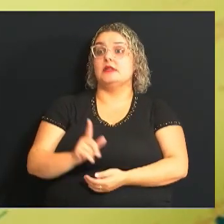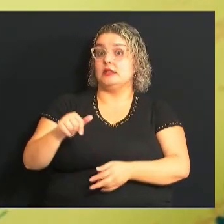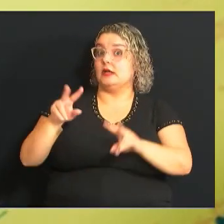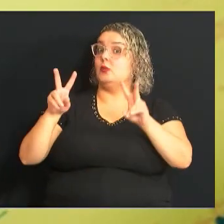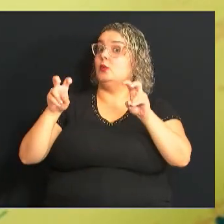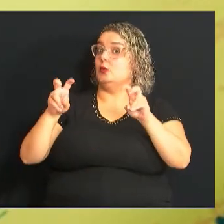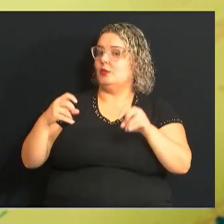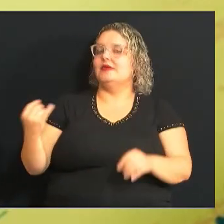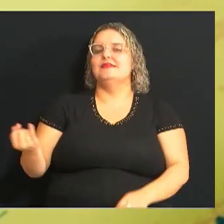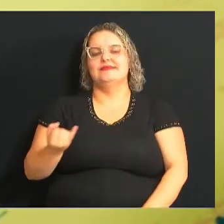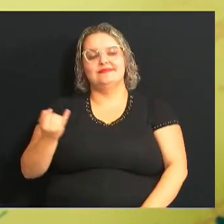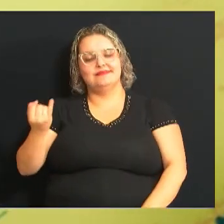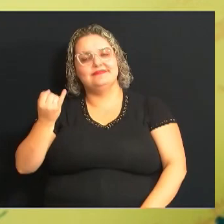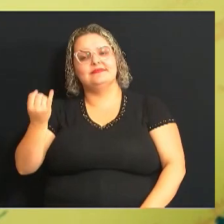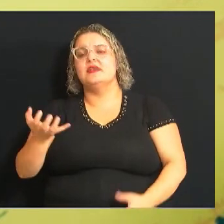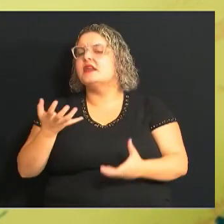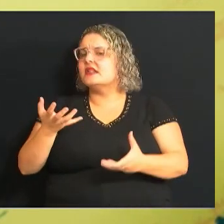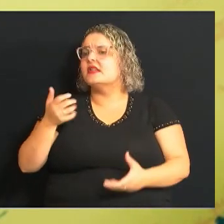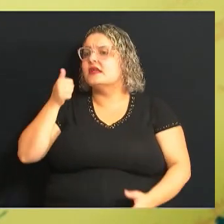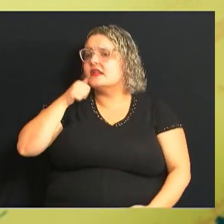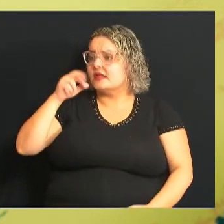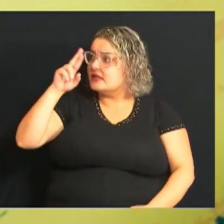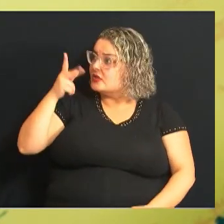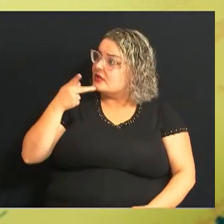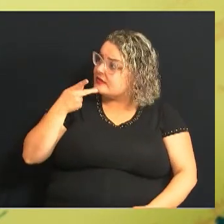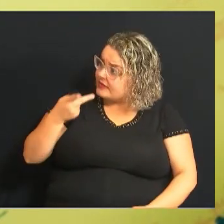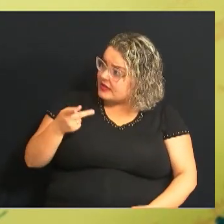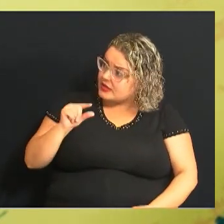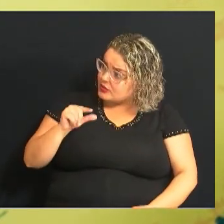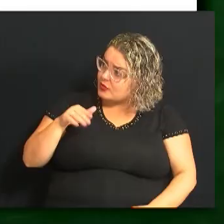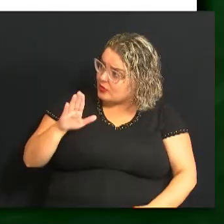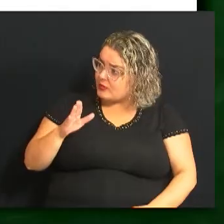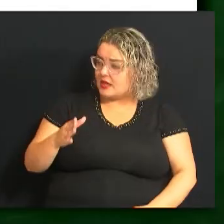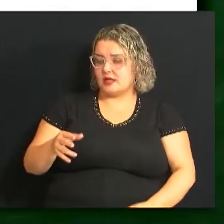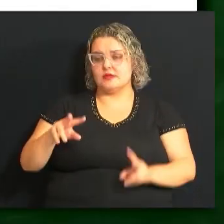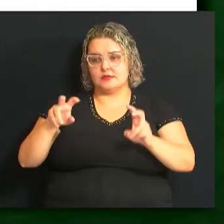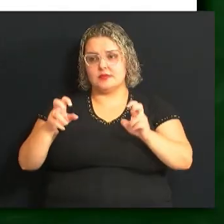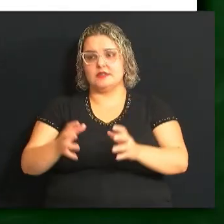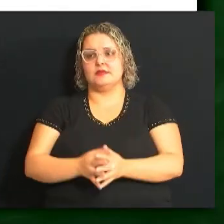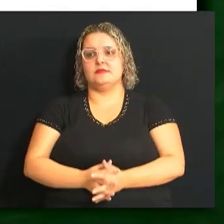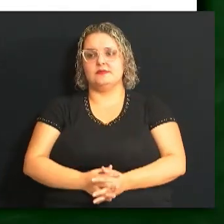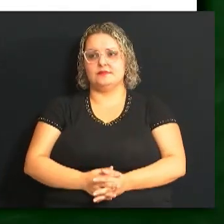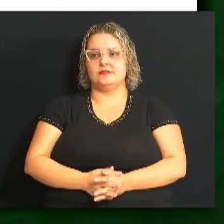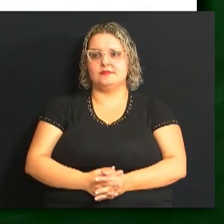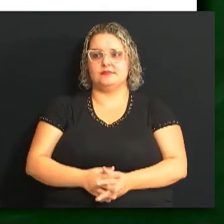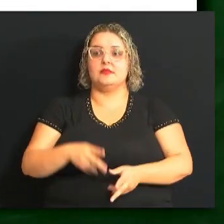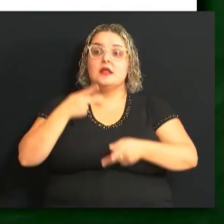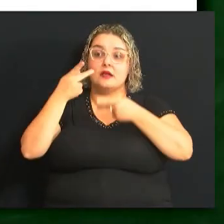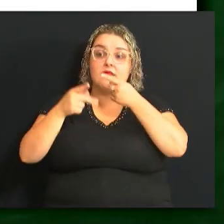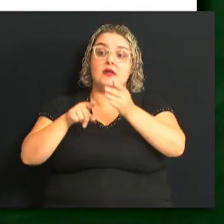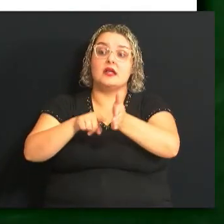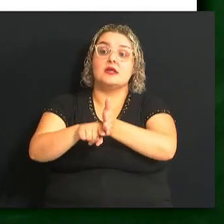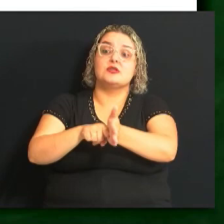muito importante. Gostaria que a senhora falasse um pouco mais a respeito disso, por favor. Vou falar sobre pesquisa. Formação do